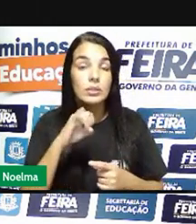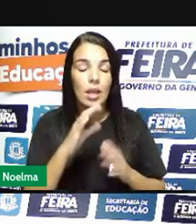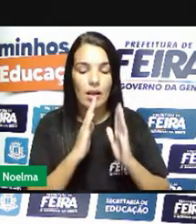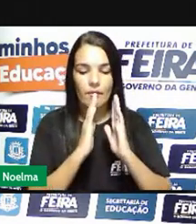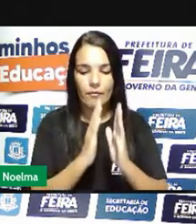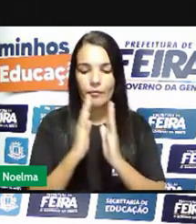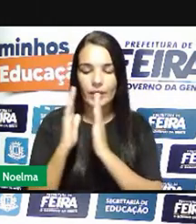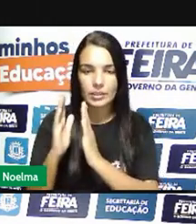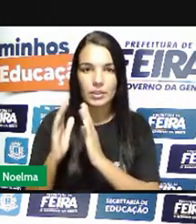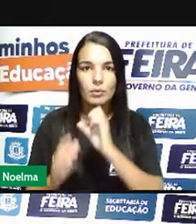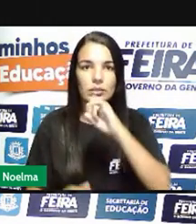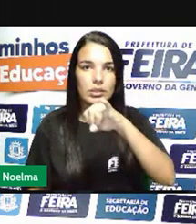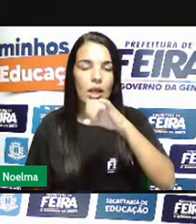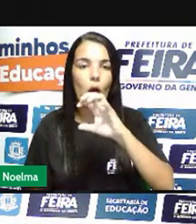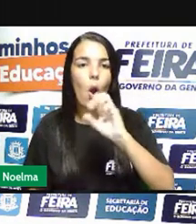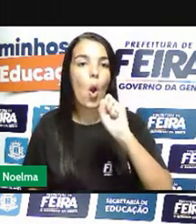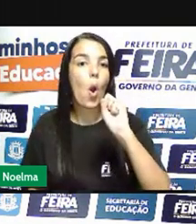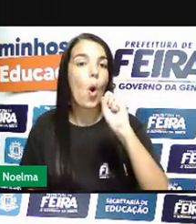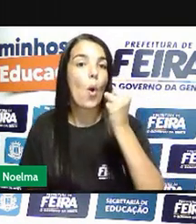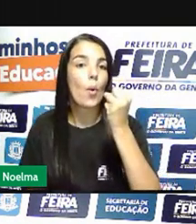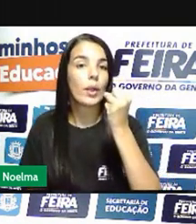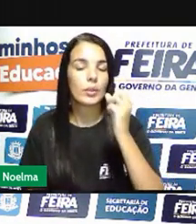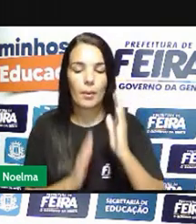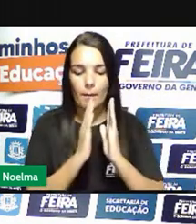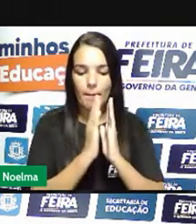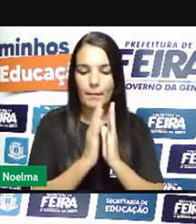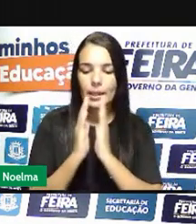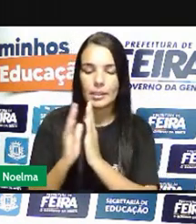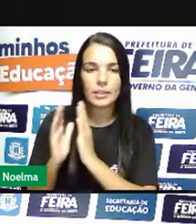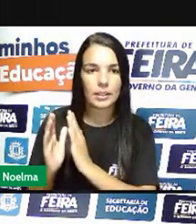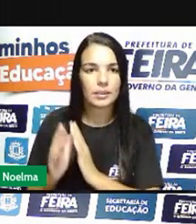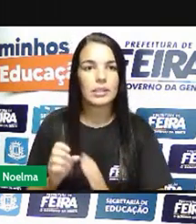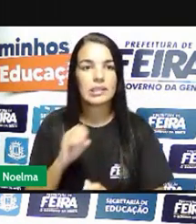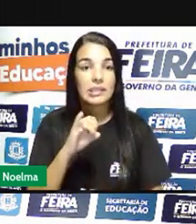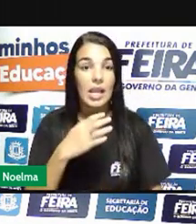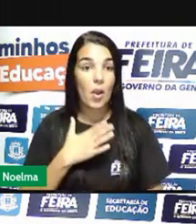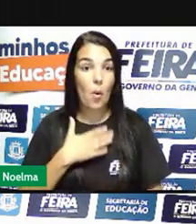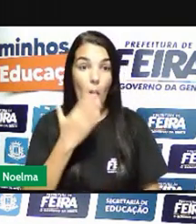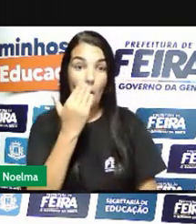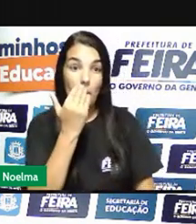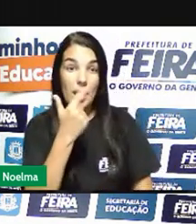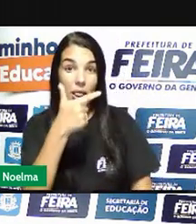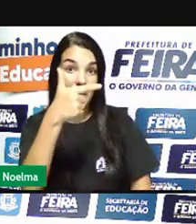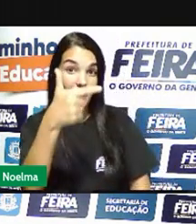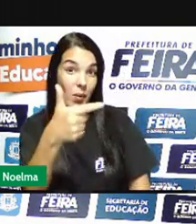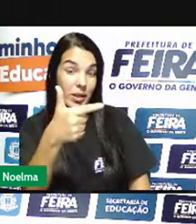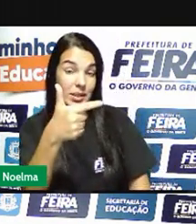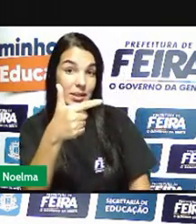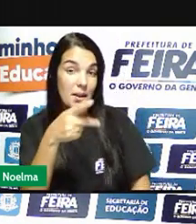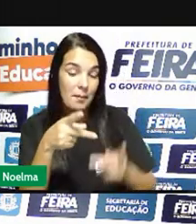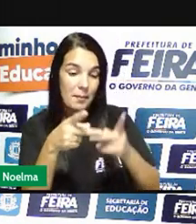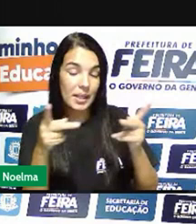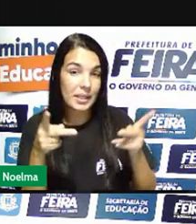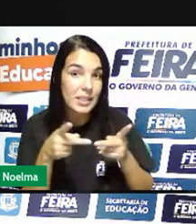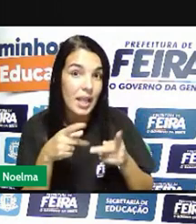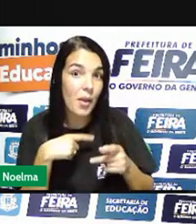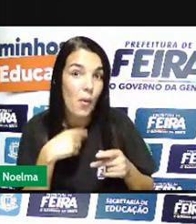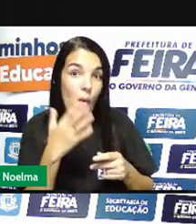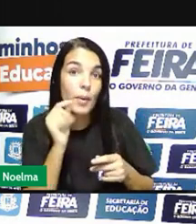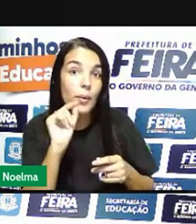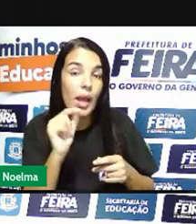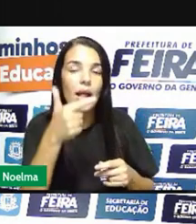dos oito pedaços em que a pizza foi dividida se eu começo dois pedaços estaria comendo dois